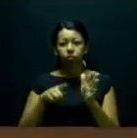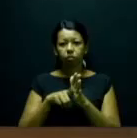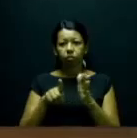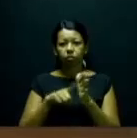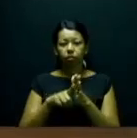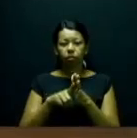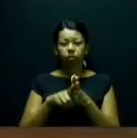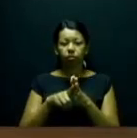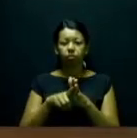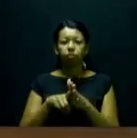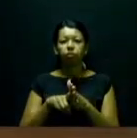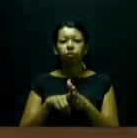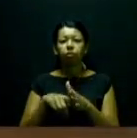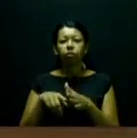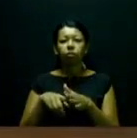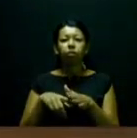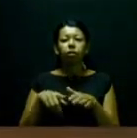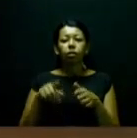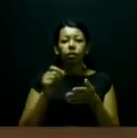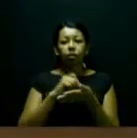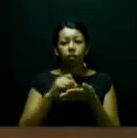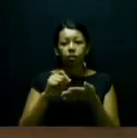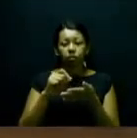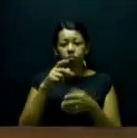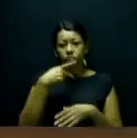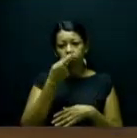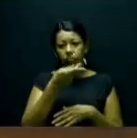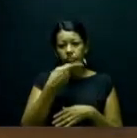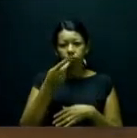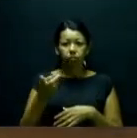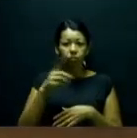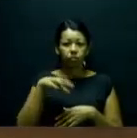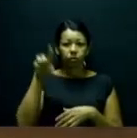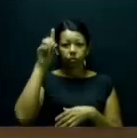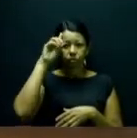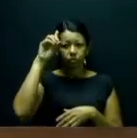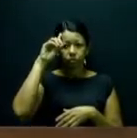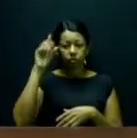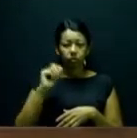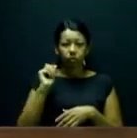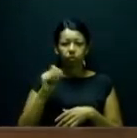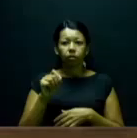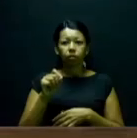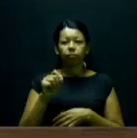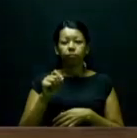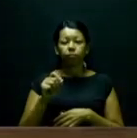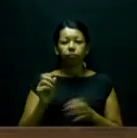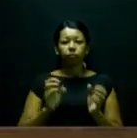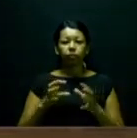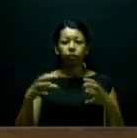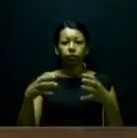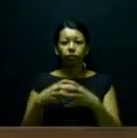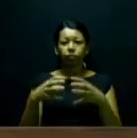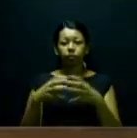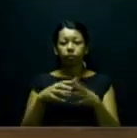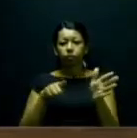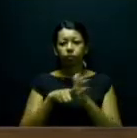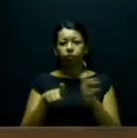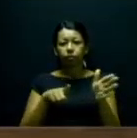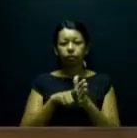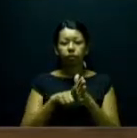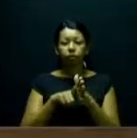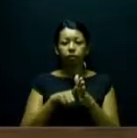oportunidade e fazer um registro nesta data que esta comissão de